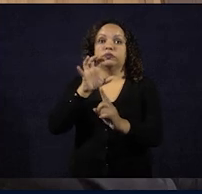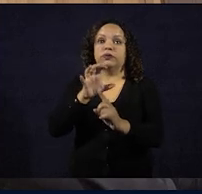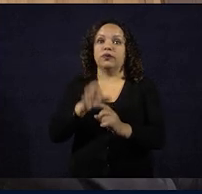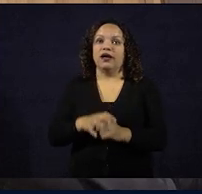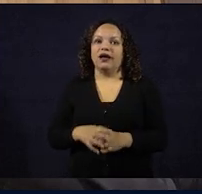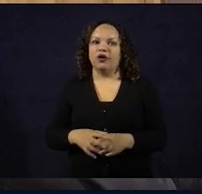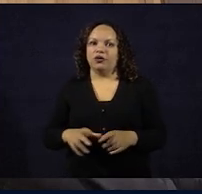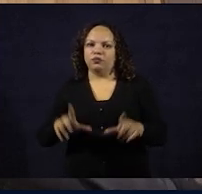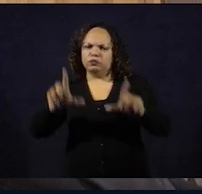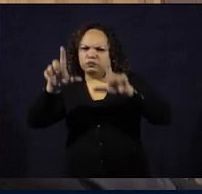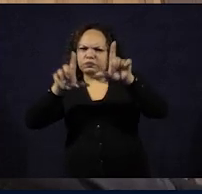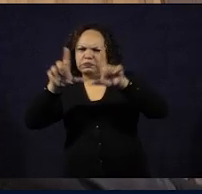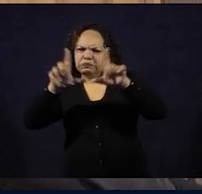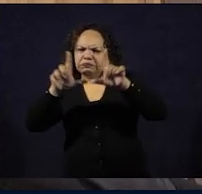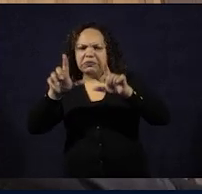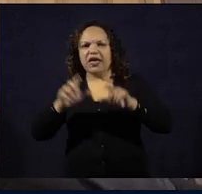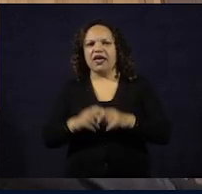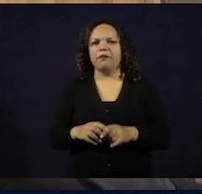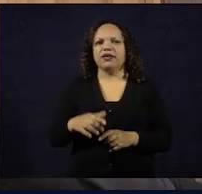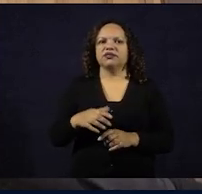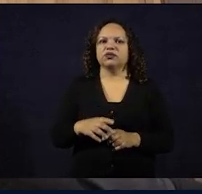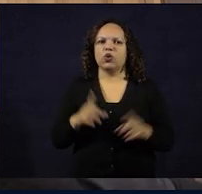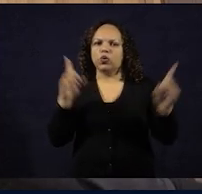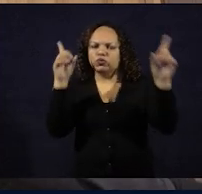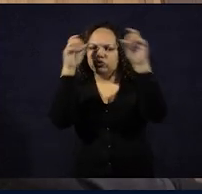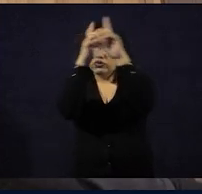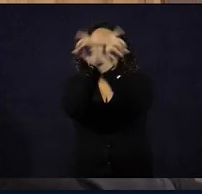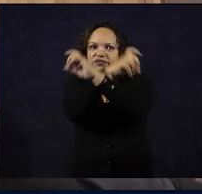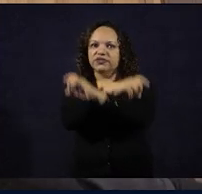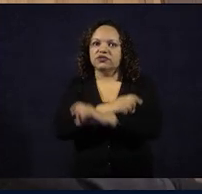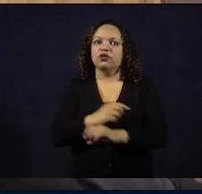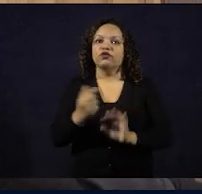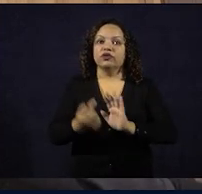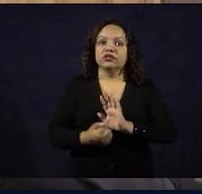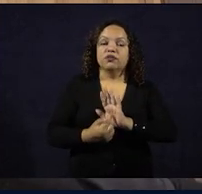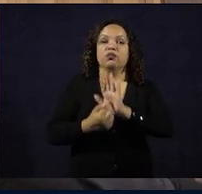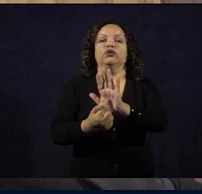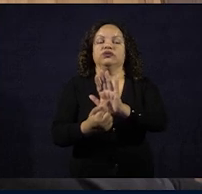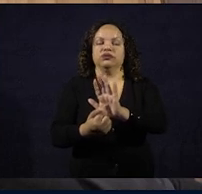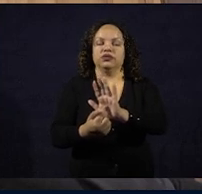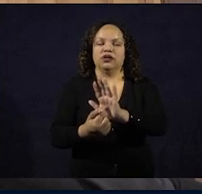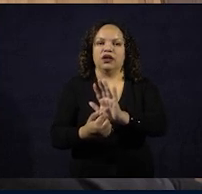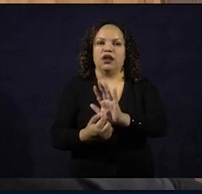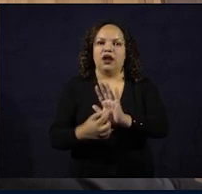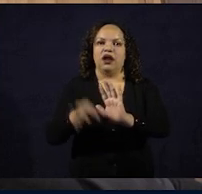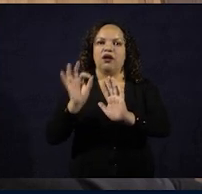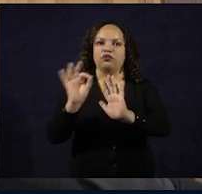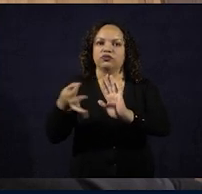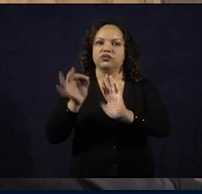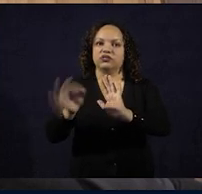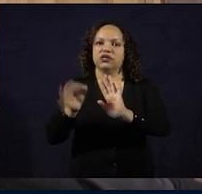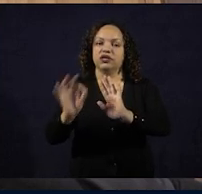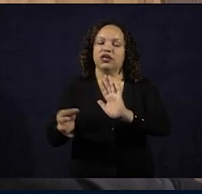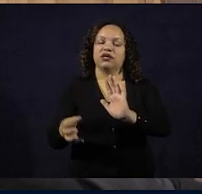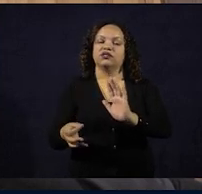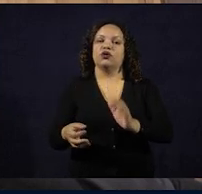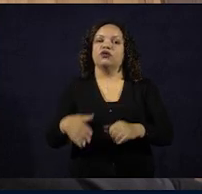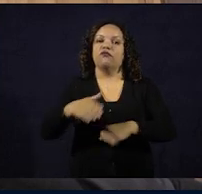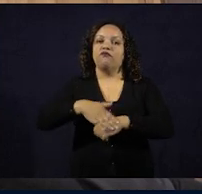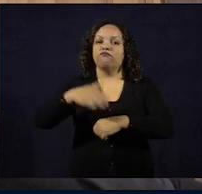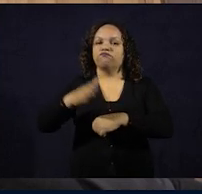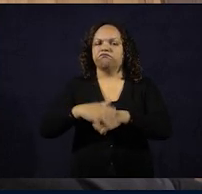difícil né e mas eu acho que é isso Você demonstrou uma boa utilização do recurso